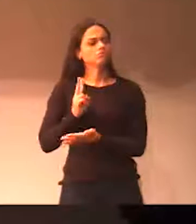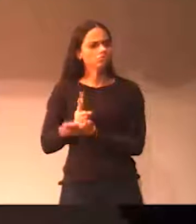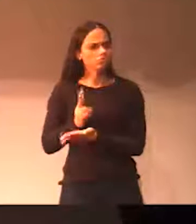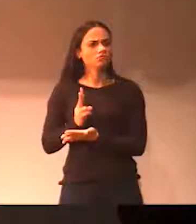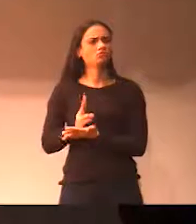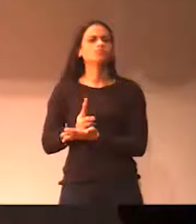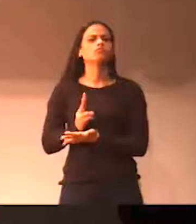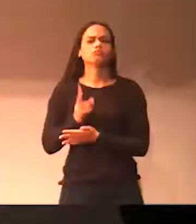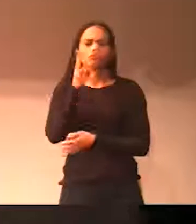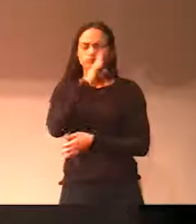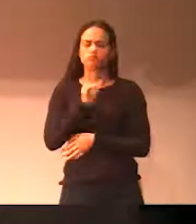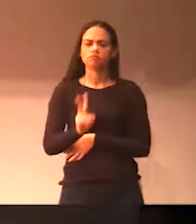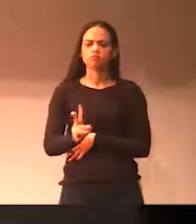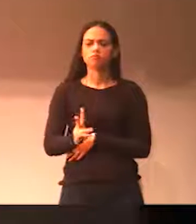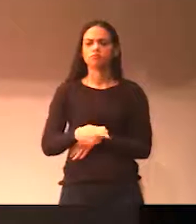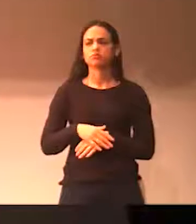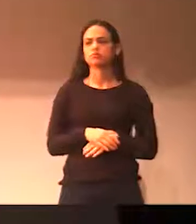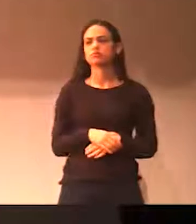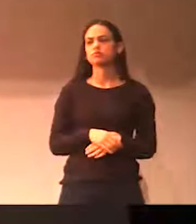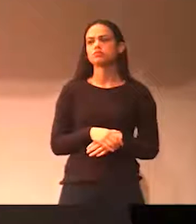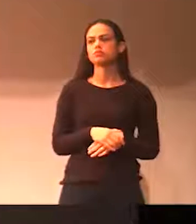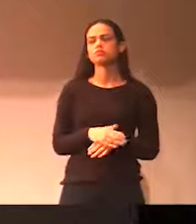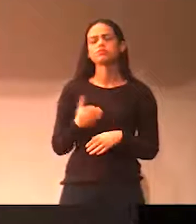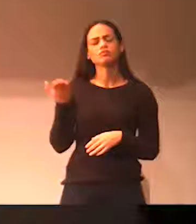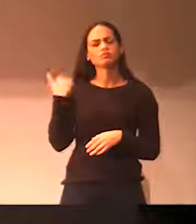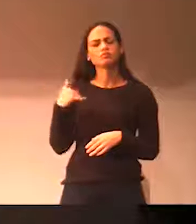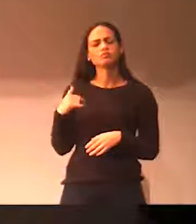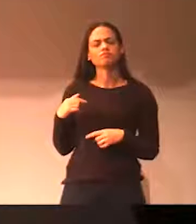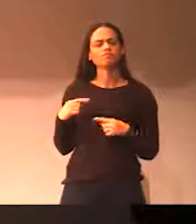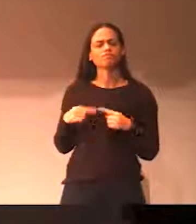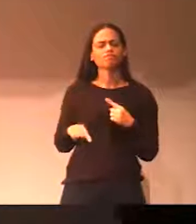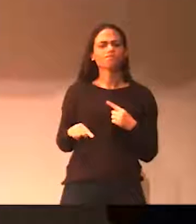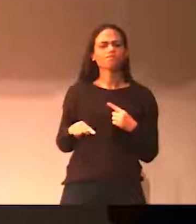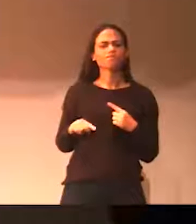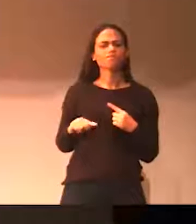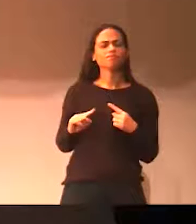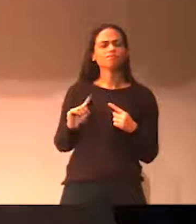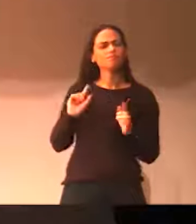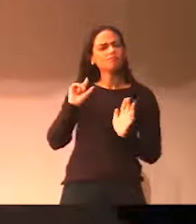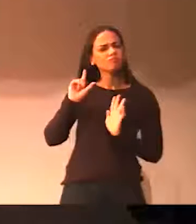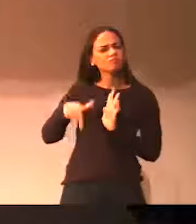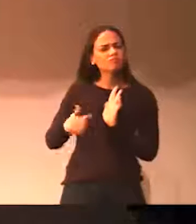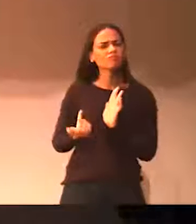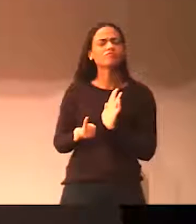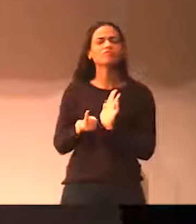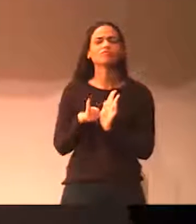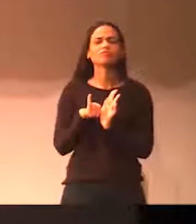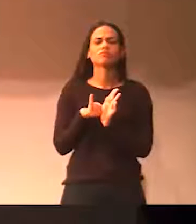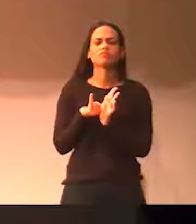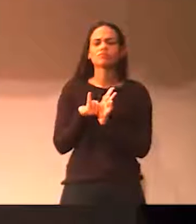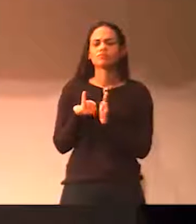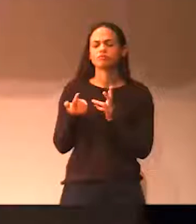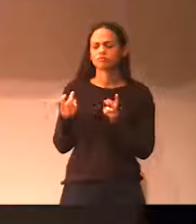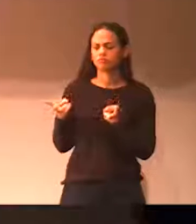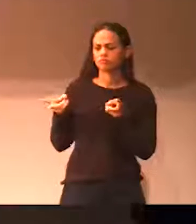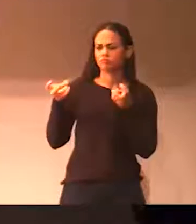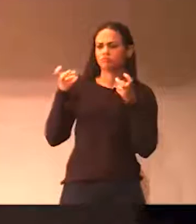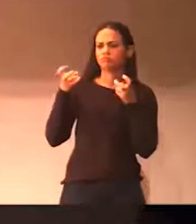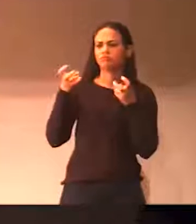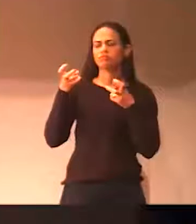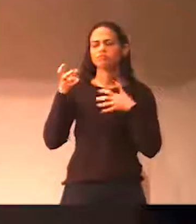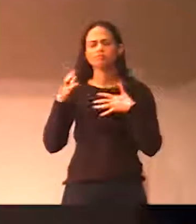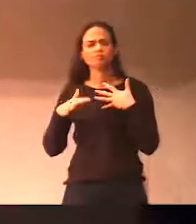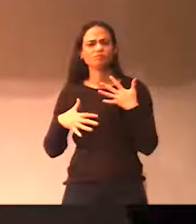a princípio eu não era a favor. Depois que eu vi aquele caos instaurado ali na Câmara com o prefeito, mais não sei